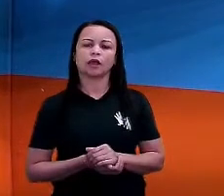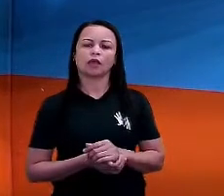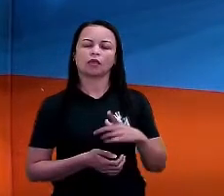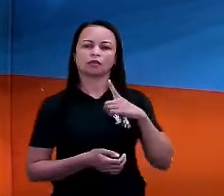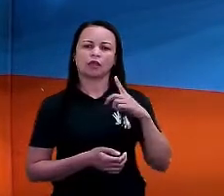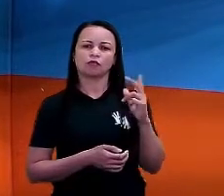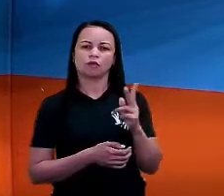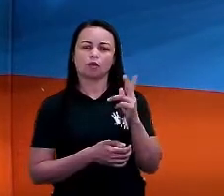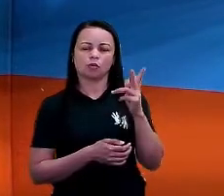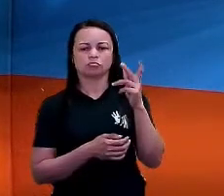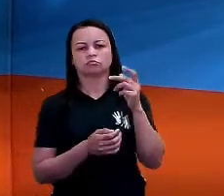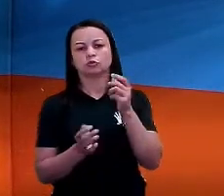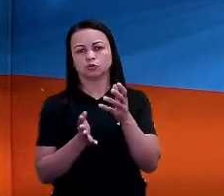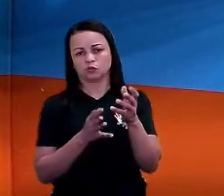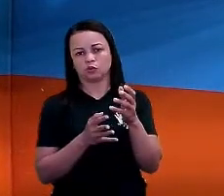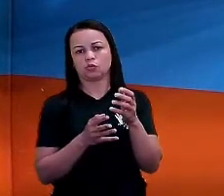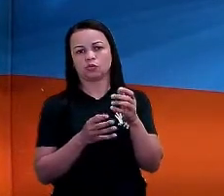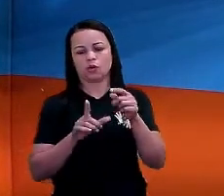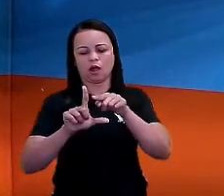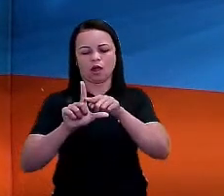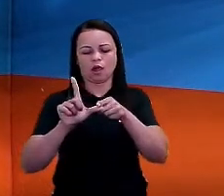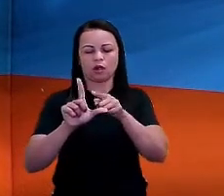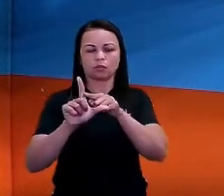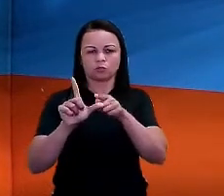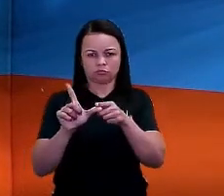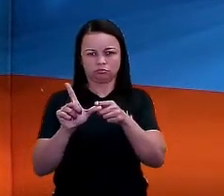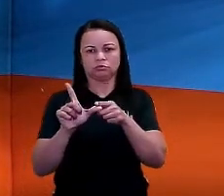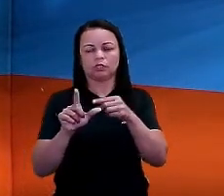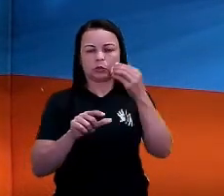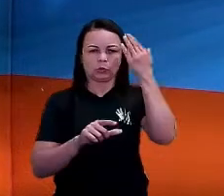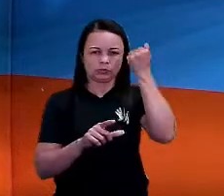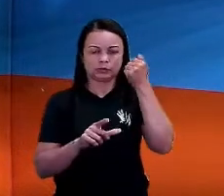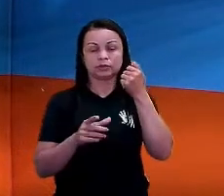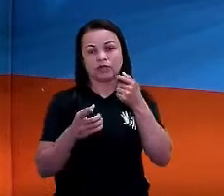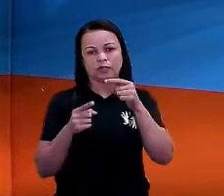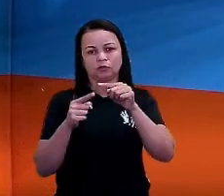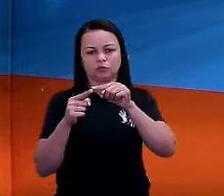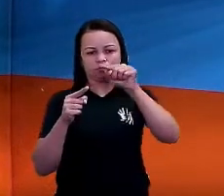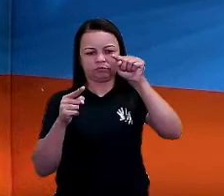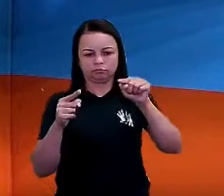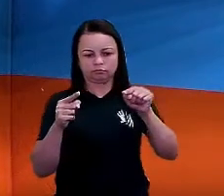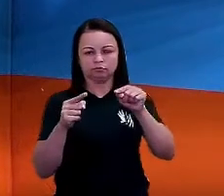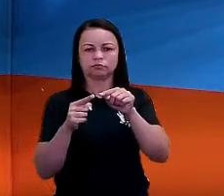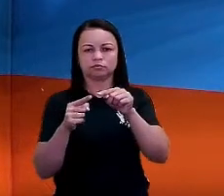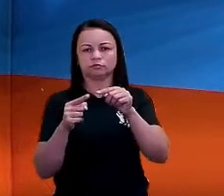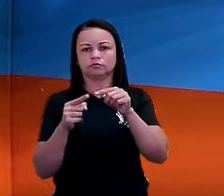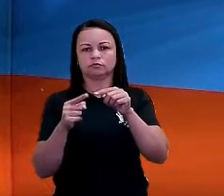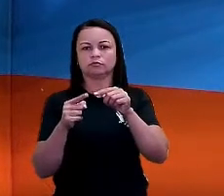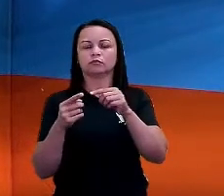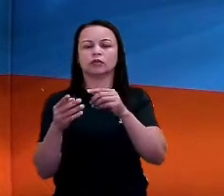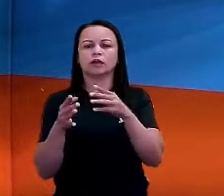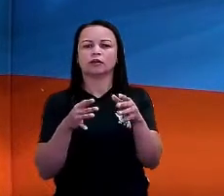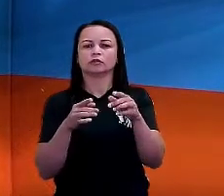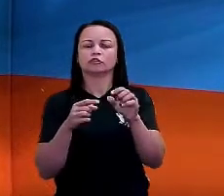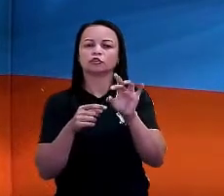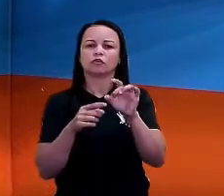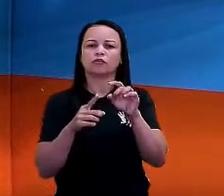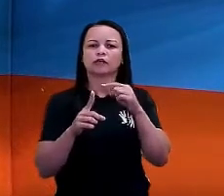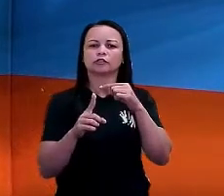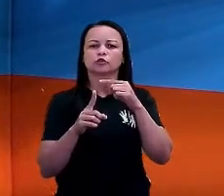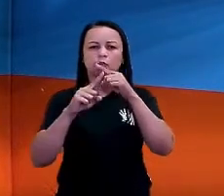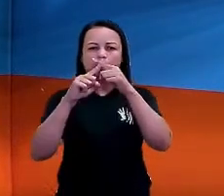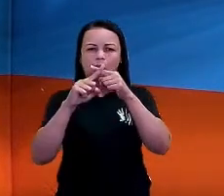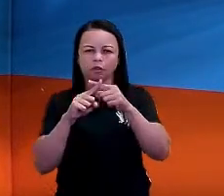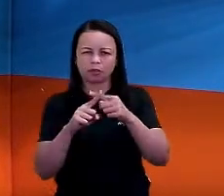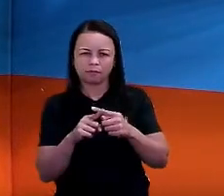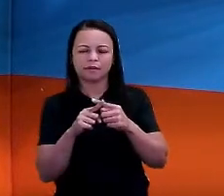do ângulo, né? Eu sei do ângulo do polígono. Então, eu só faço multiplicar, né,